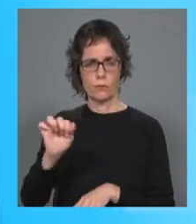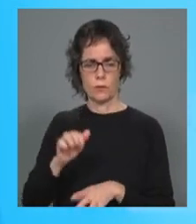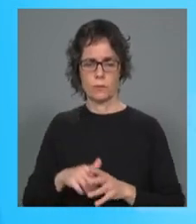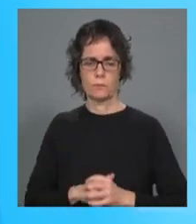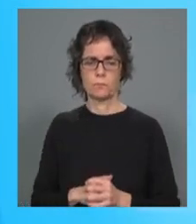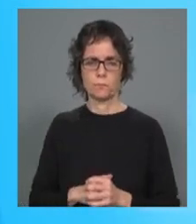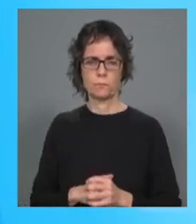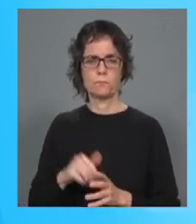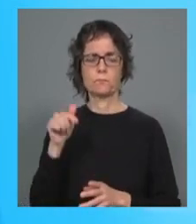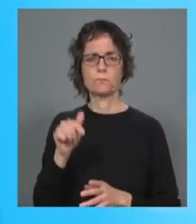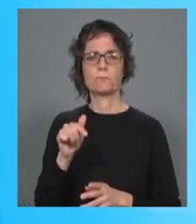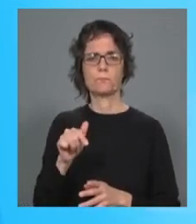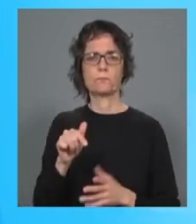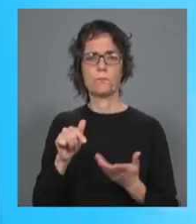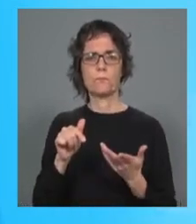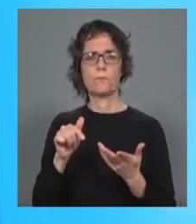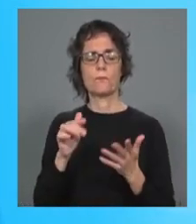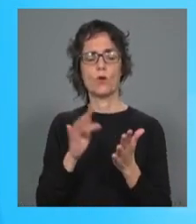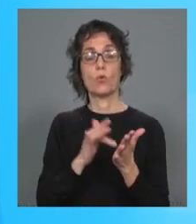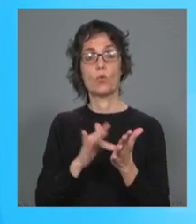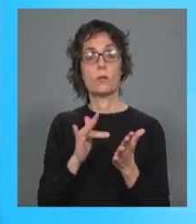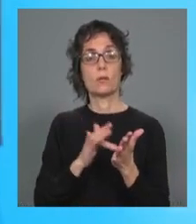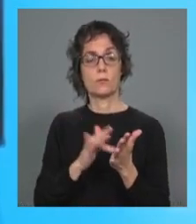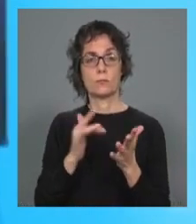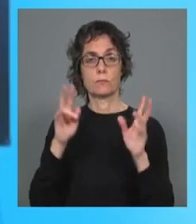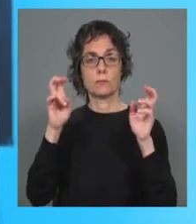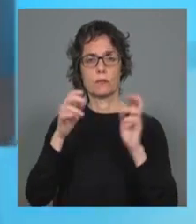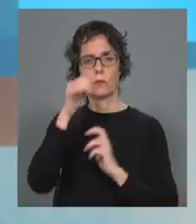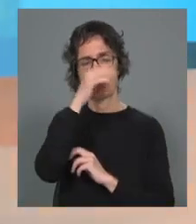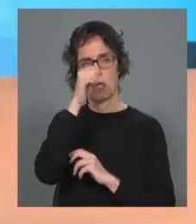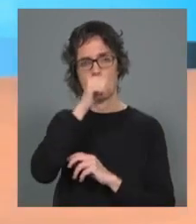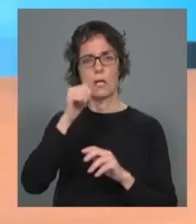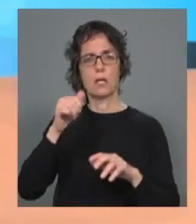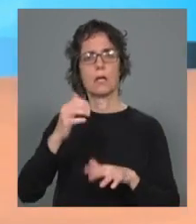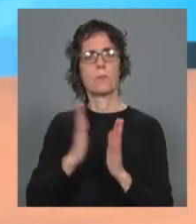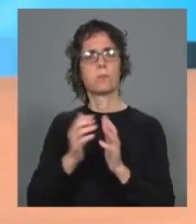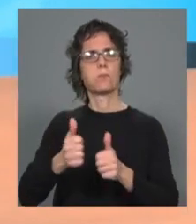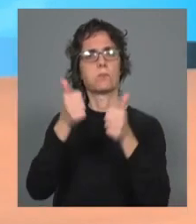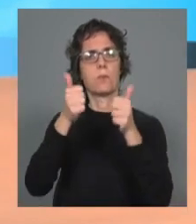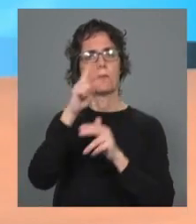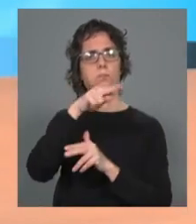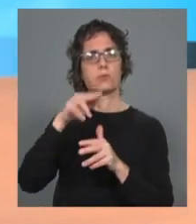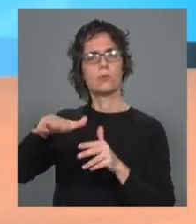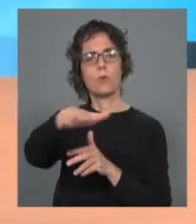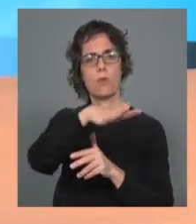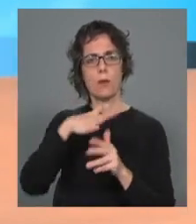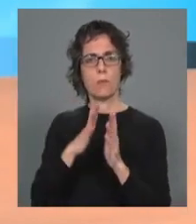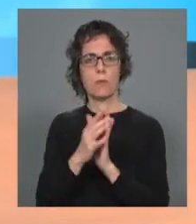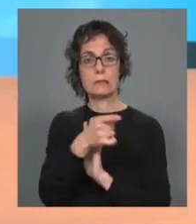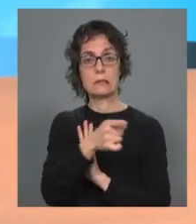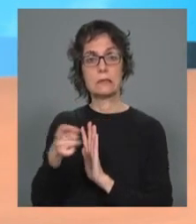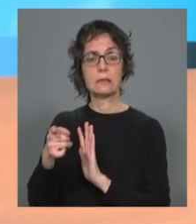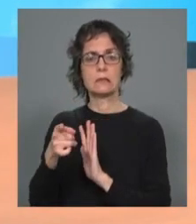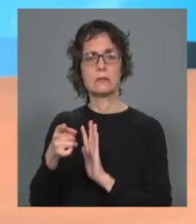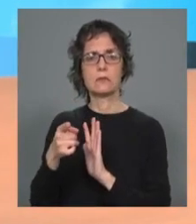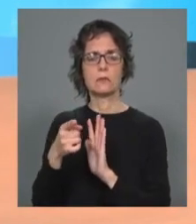O livro Catedral e Museu Diocesano de Santarém é um exemplo do cuidado e promoção cultural do património religioso, dá conta